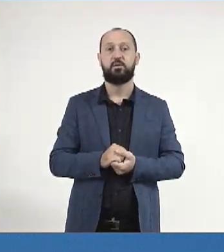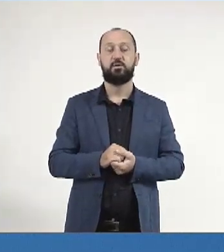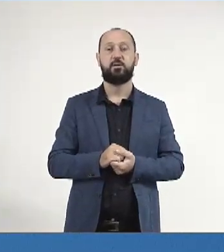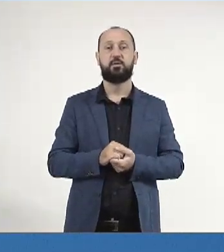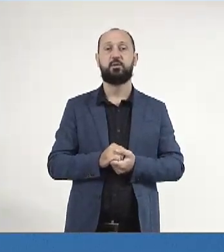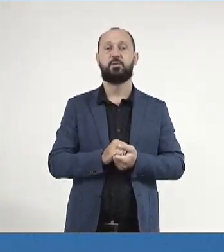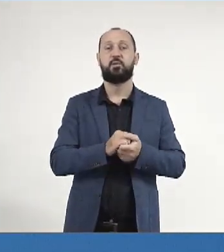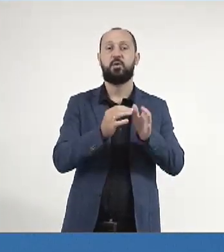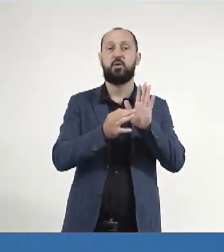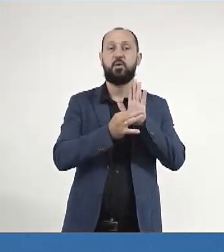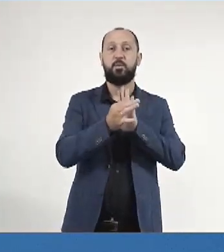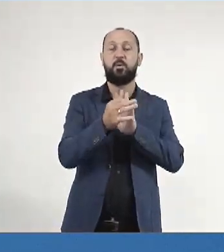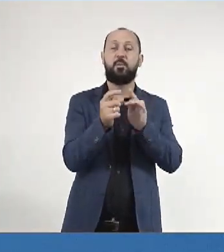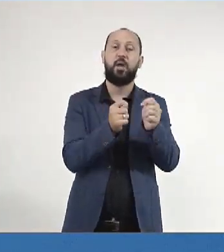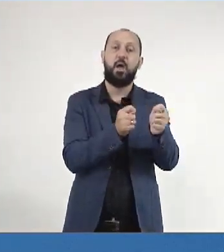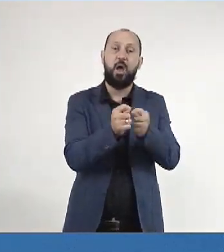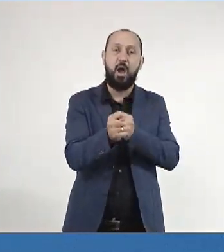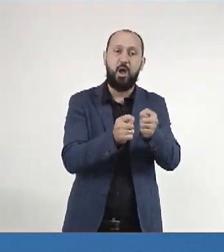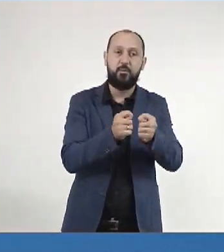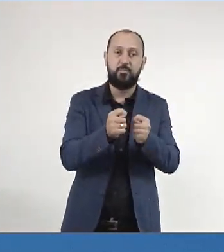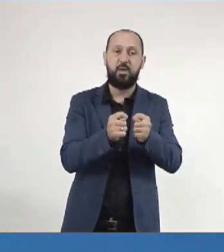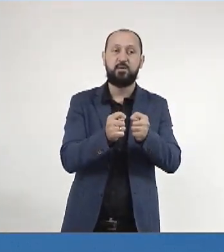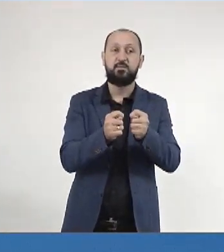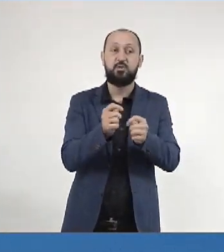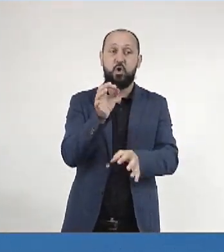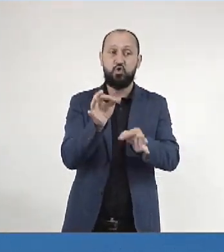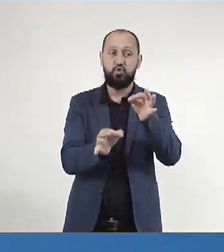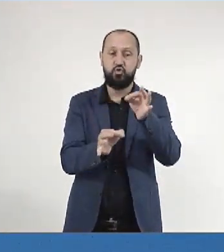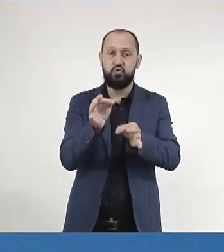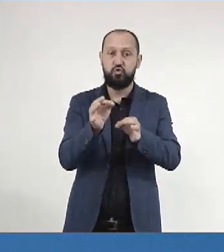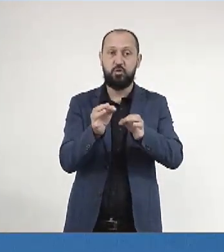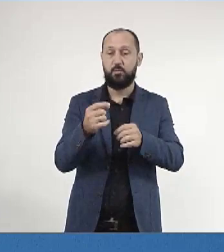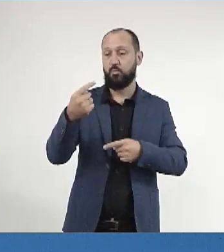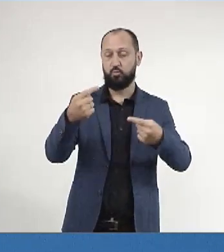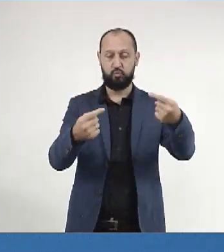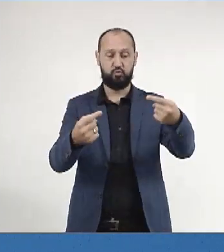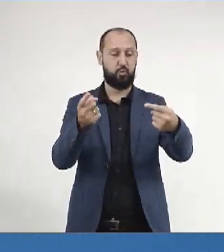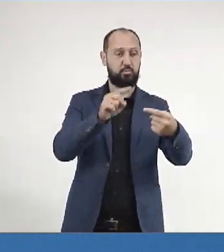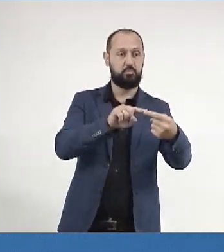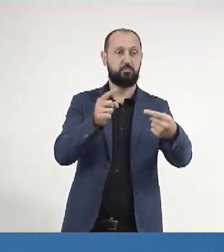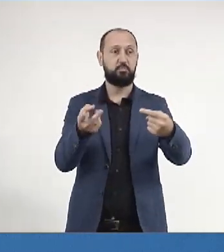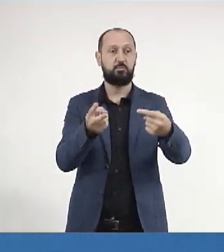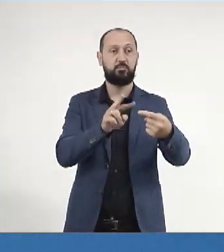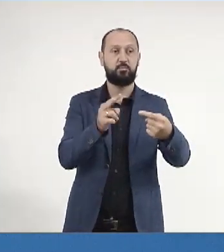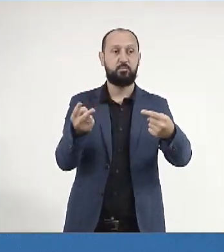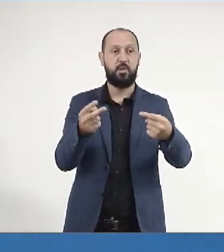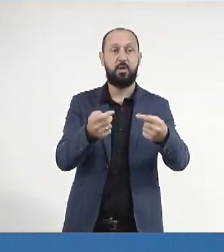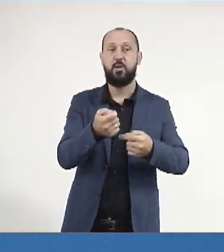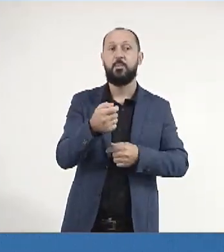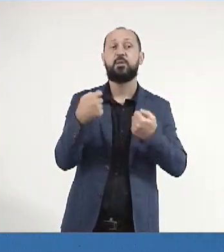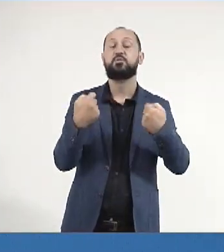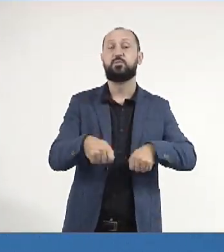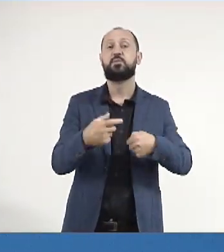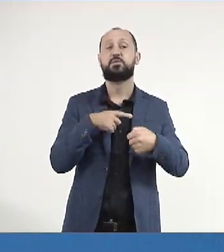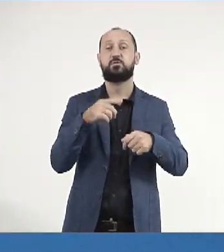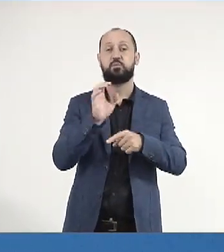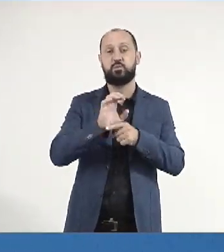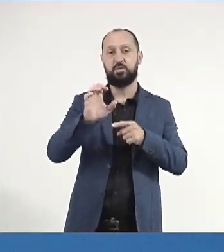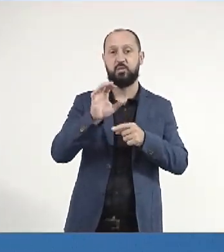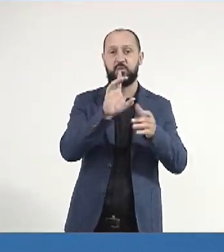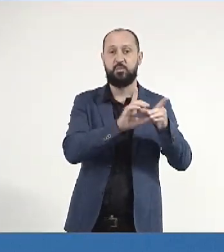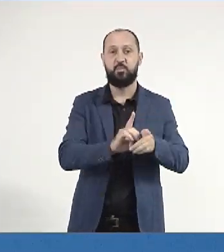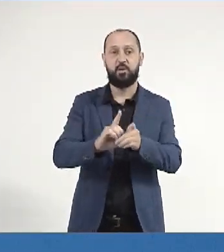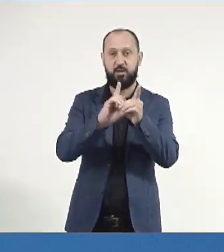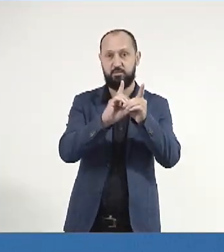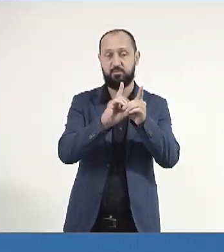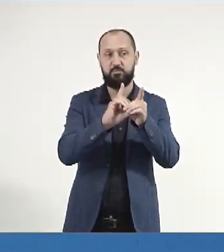em propor uma arbitragem que seja justa para os dois lados. É o mínimo que se espera no Estado democrático, que